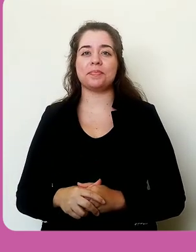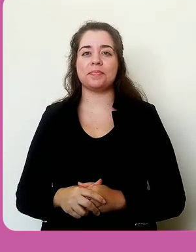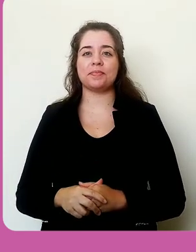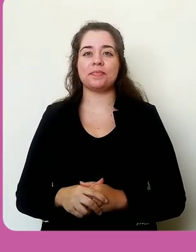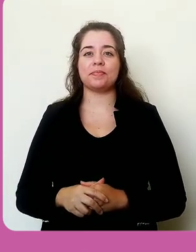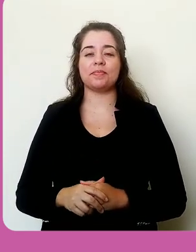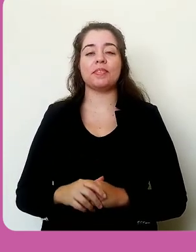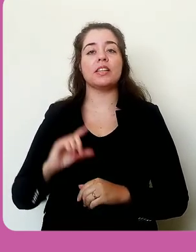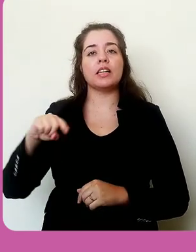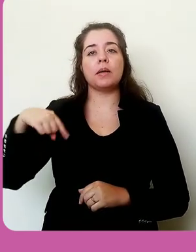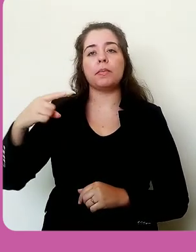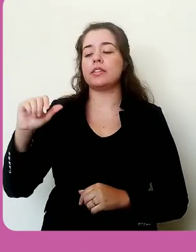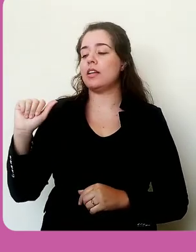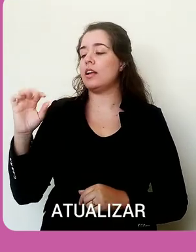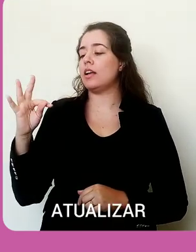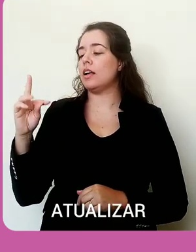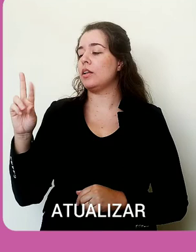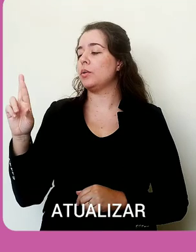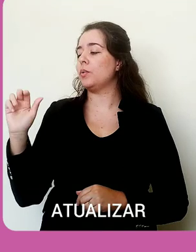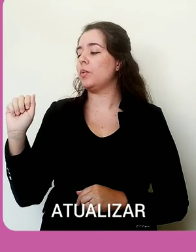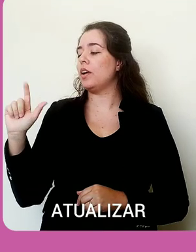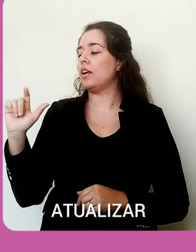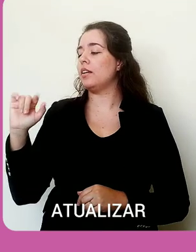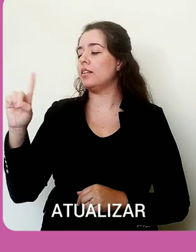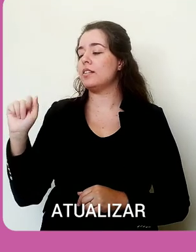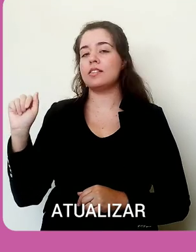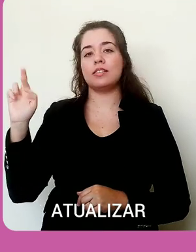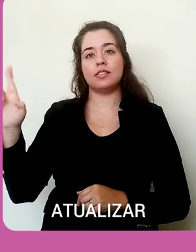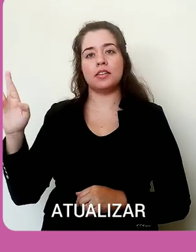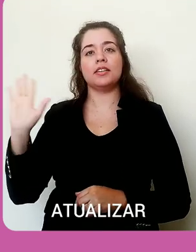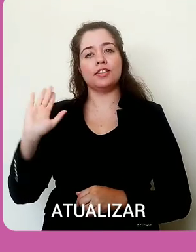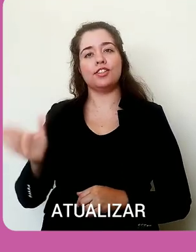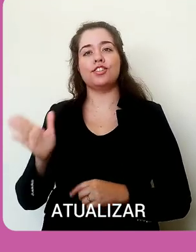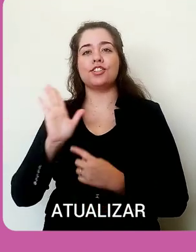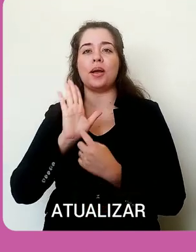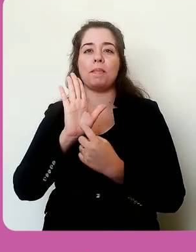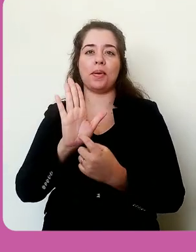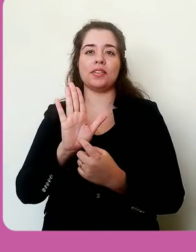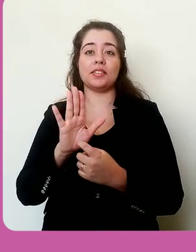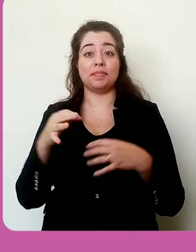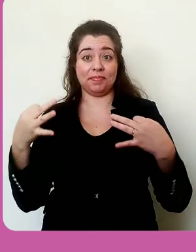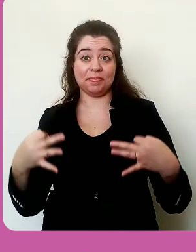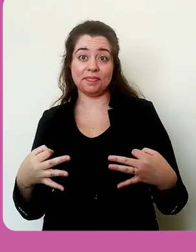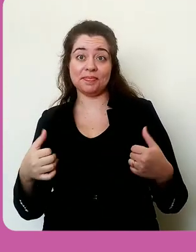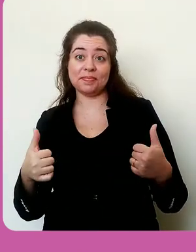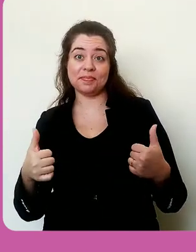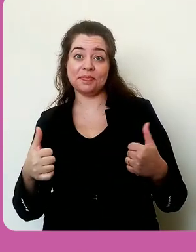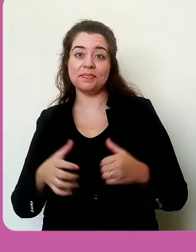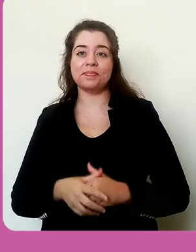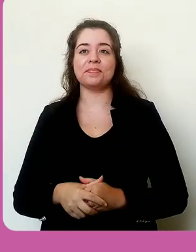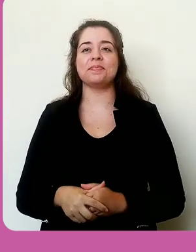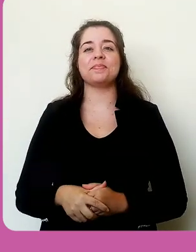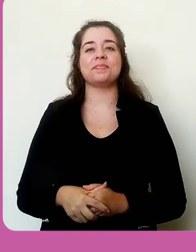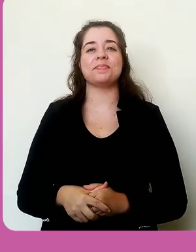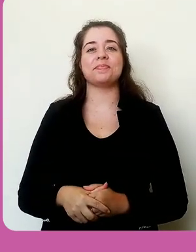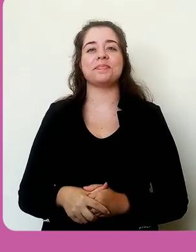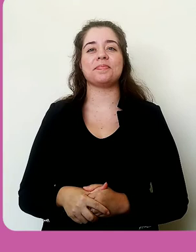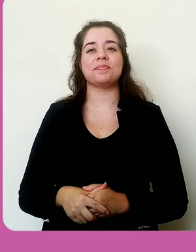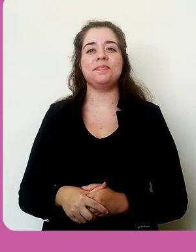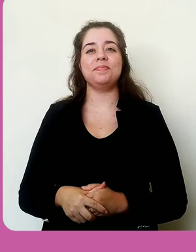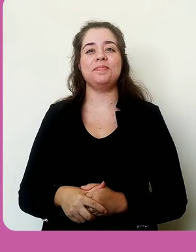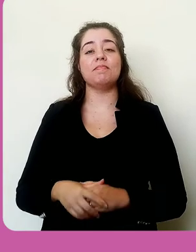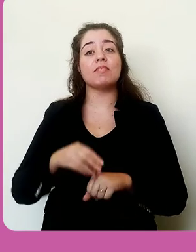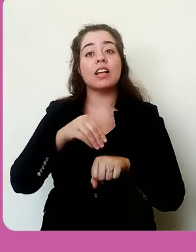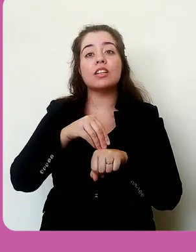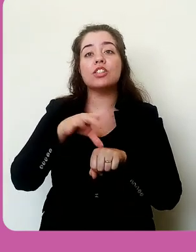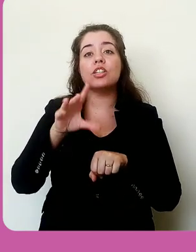Atualizar e, ó lá, aparece ele aqui. Tá certo? A dica é,